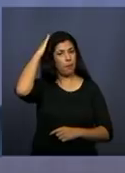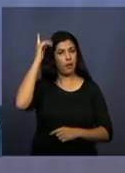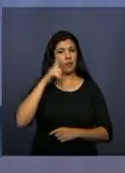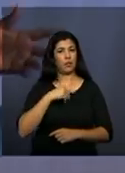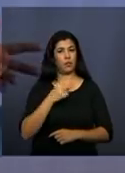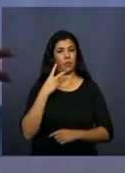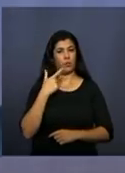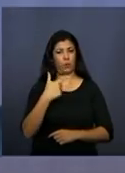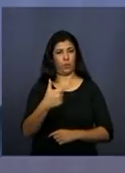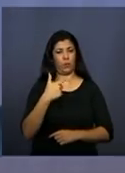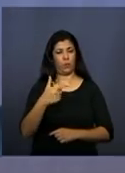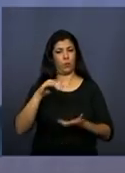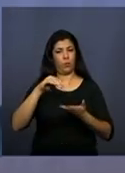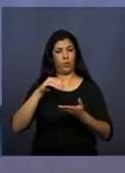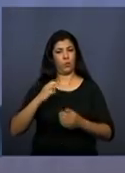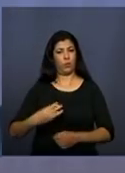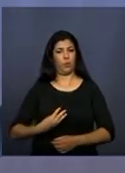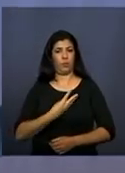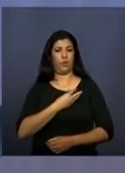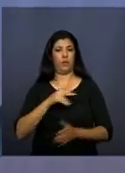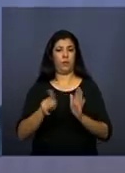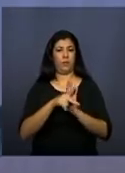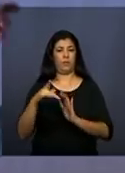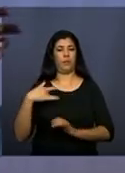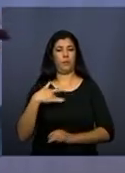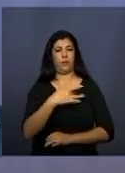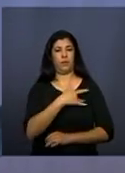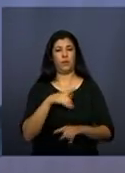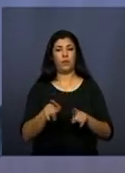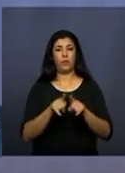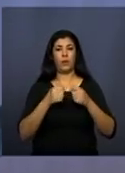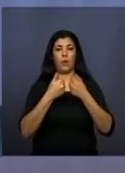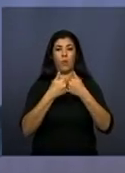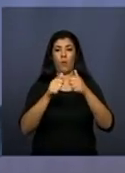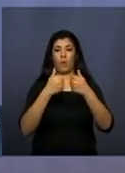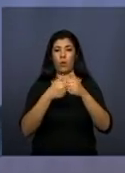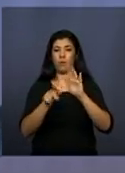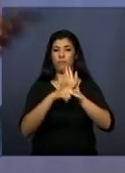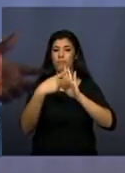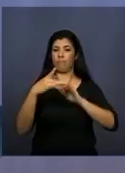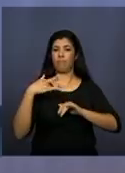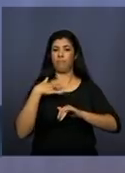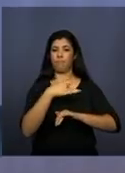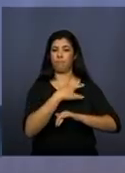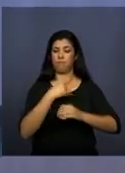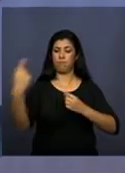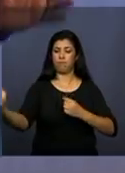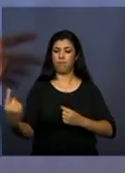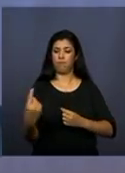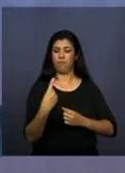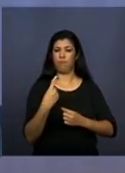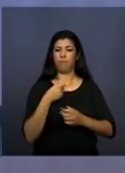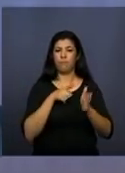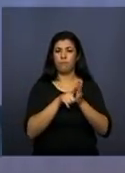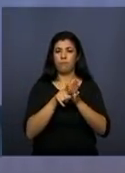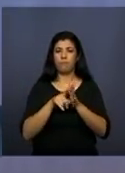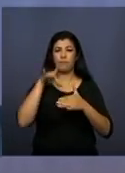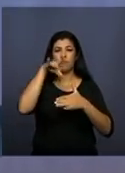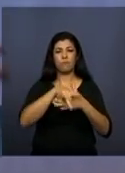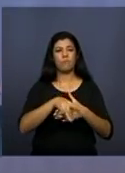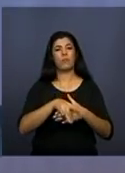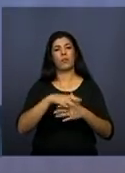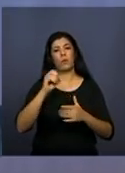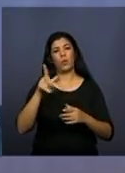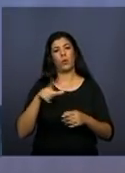né, da Secretaria do Ministério da Saúde, onde que vai fazer exames, né, de AIDS, vai ter o sujeito tomar um banho. É